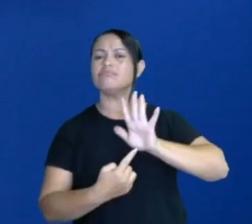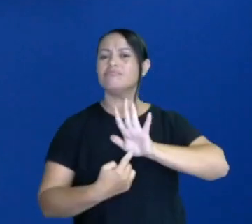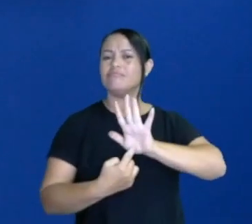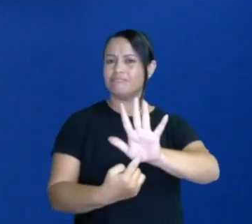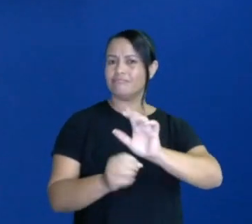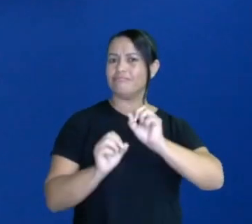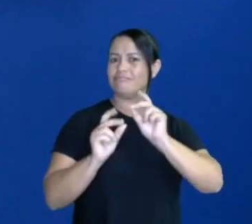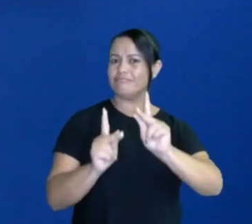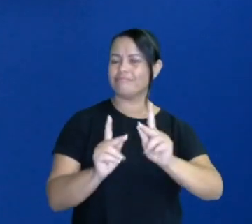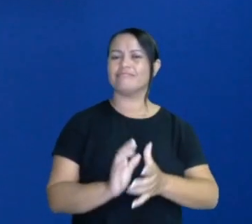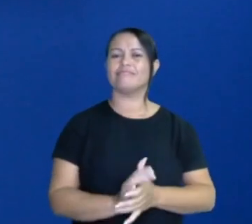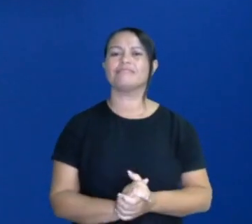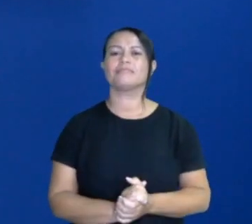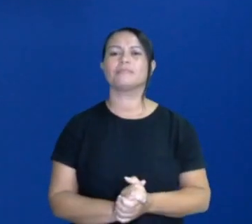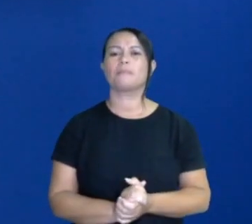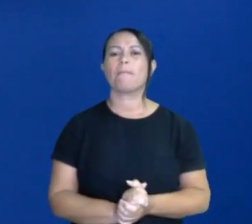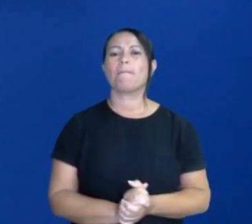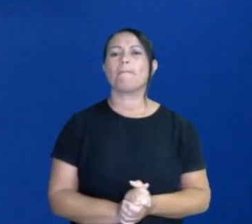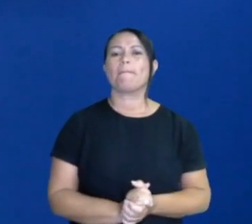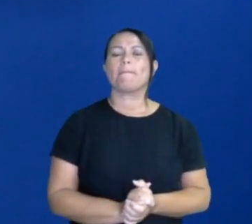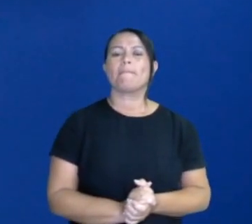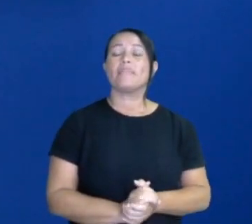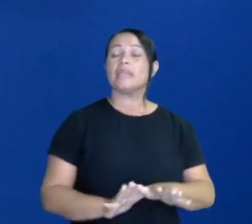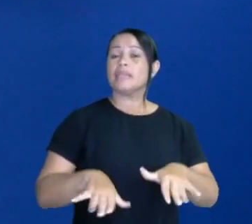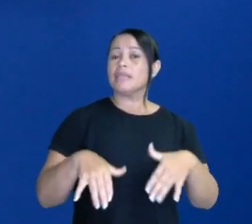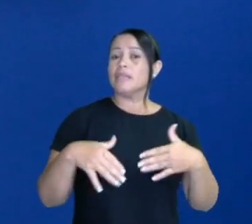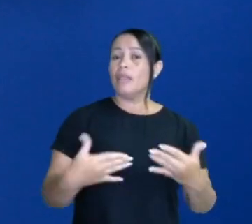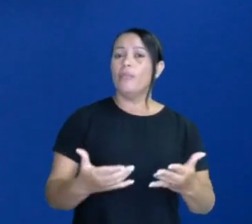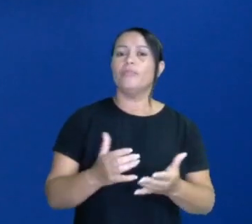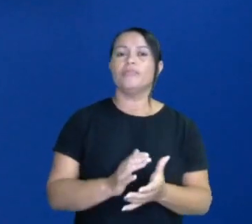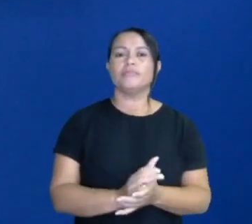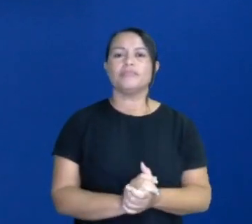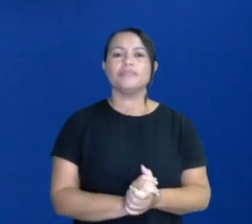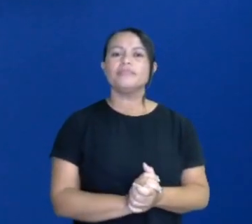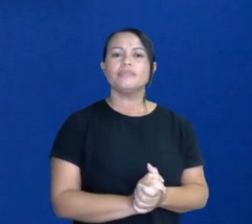para vocês. Então, vamos lá. Então,